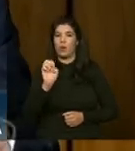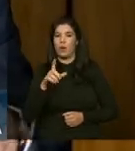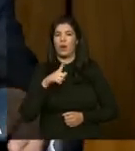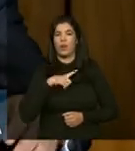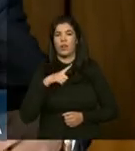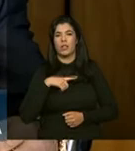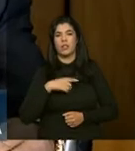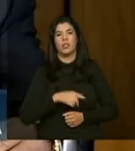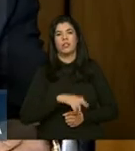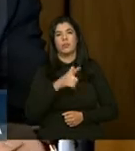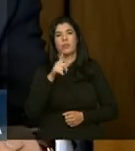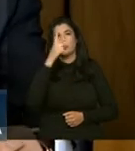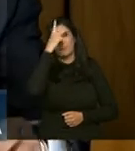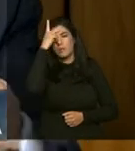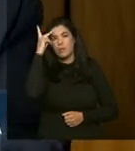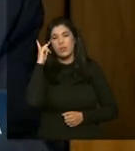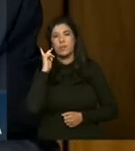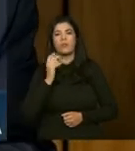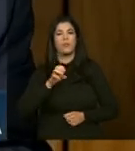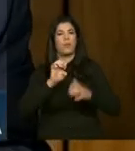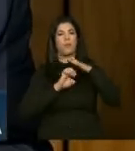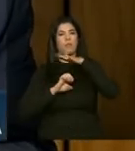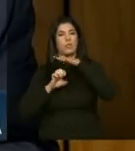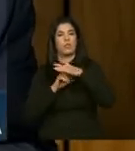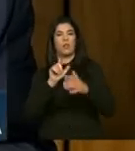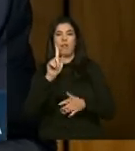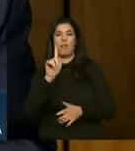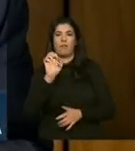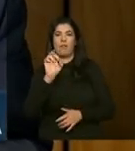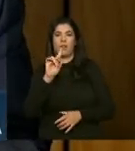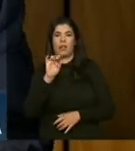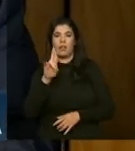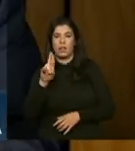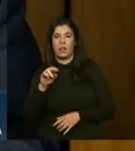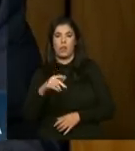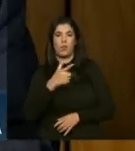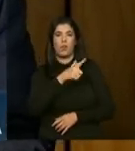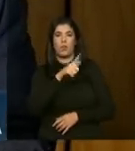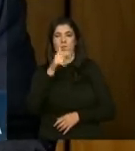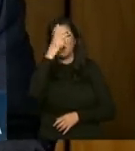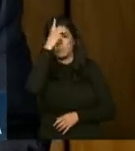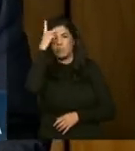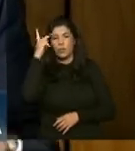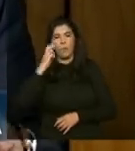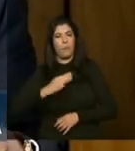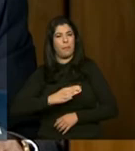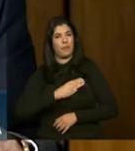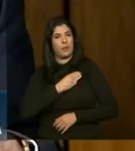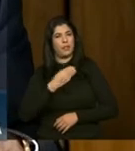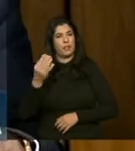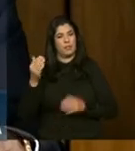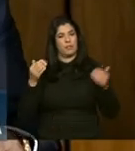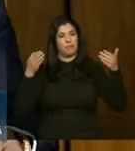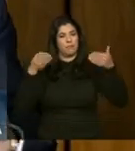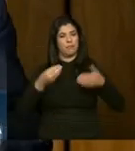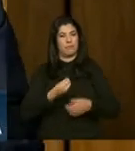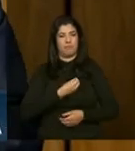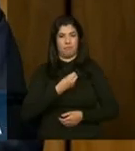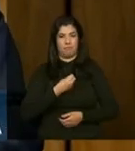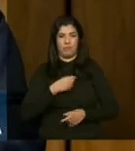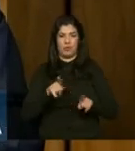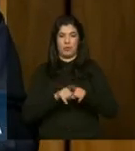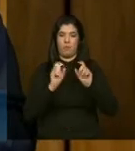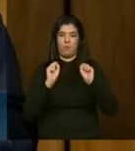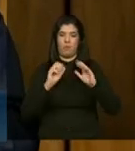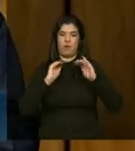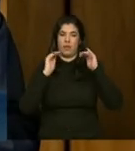empresário Jorge Gerdau, senhores ministros aqui presentes, demais autoridades, eu gostaria primeiro